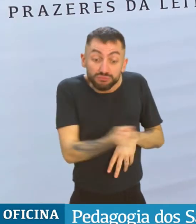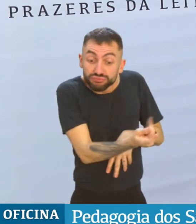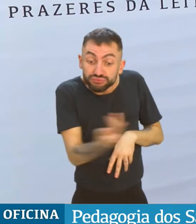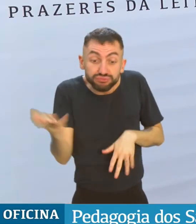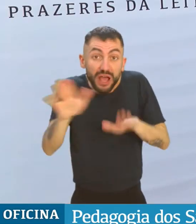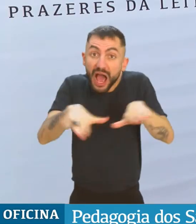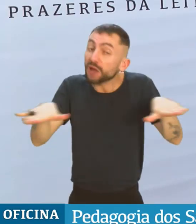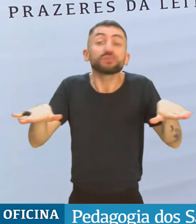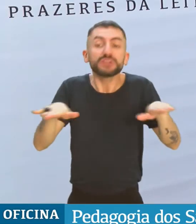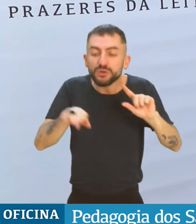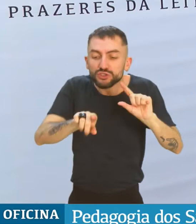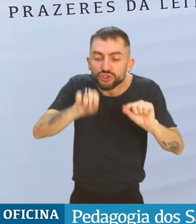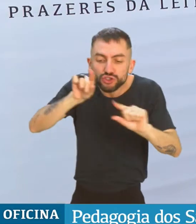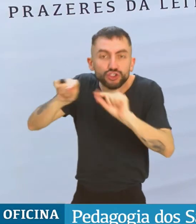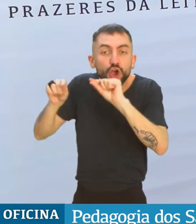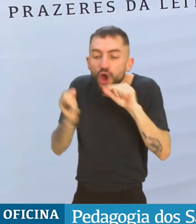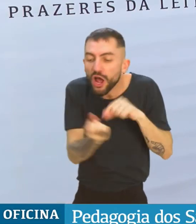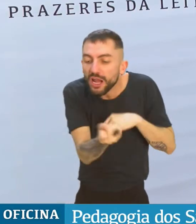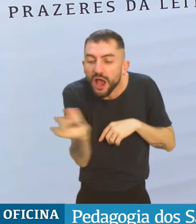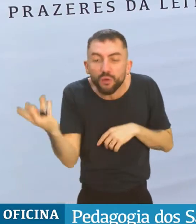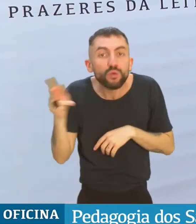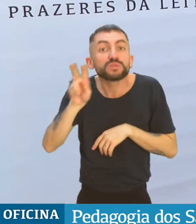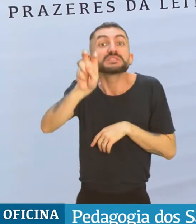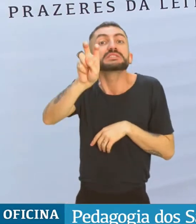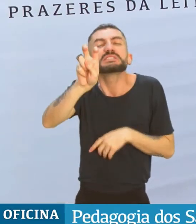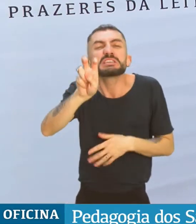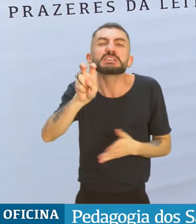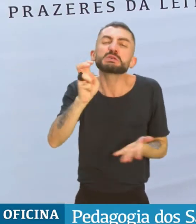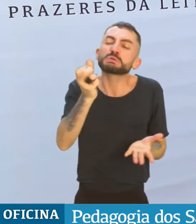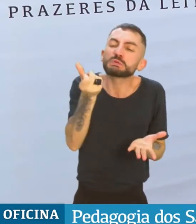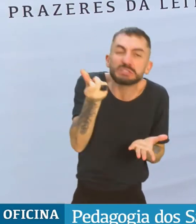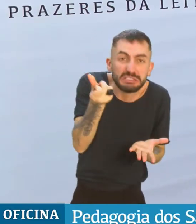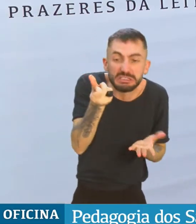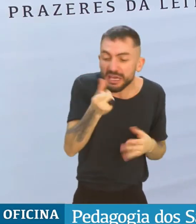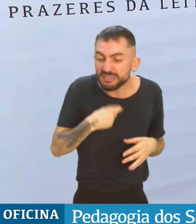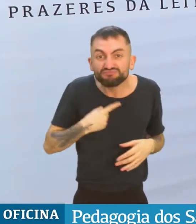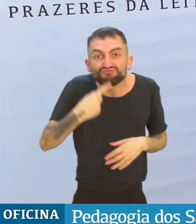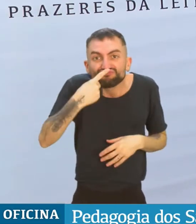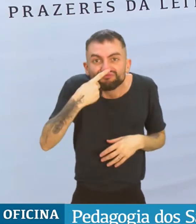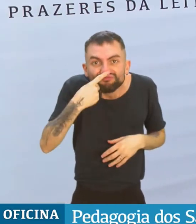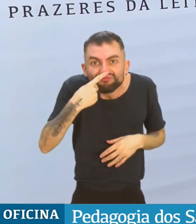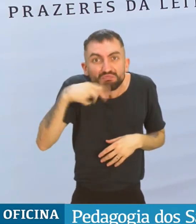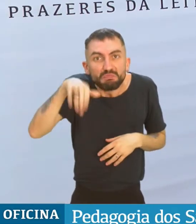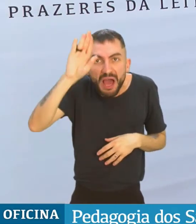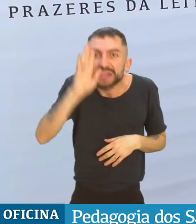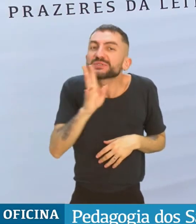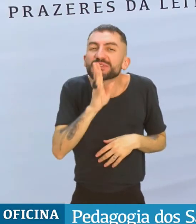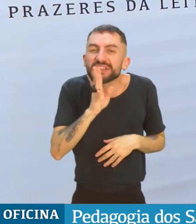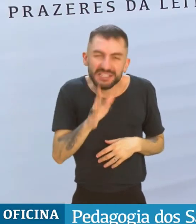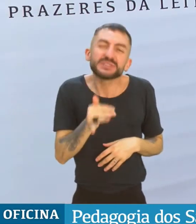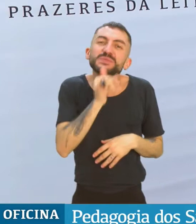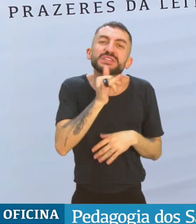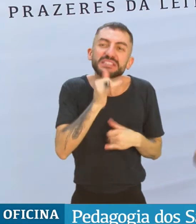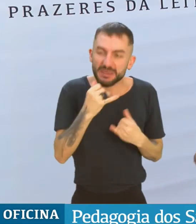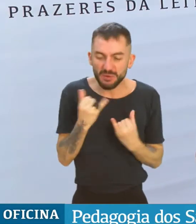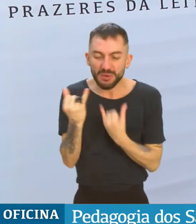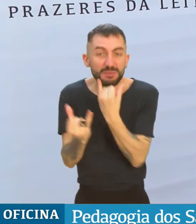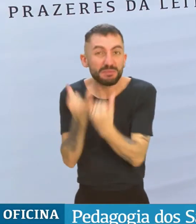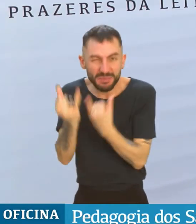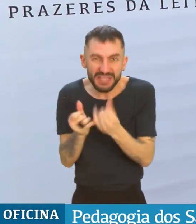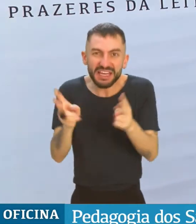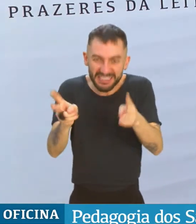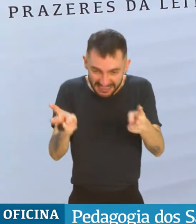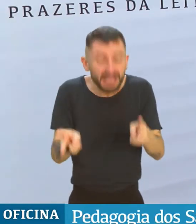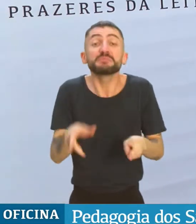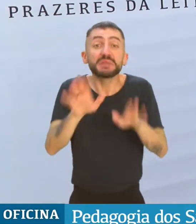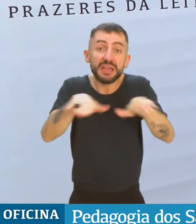5, 6 alunos que você sabe que tem uma boa relação, tem um bom vínculo. Eu costumo brincar que aquele aluno que você brinca para ele dar um salto triplo carpado,